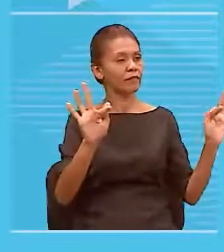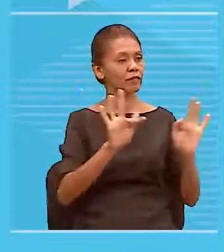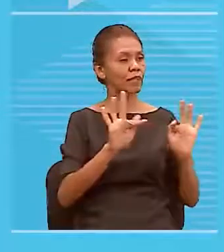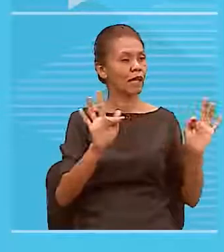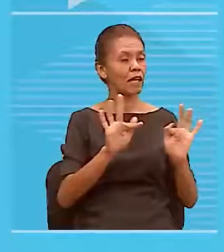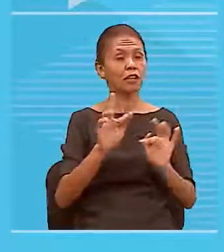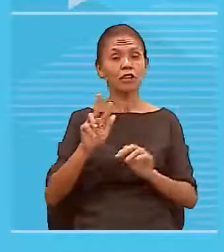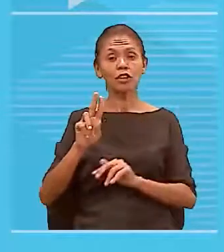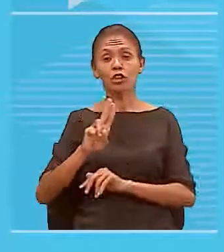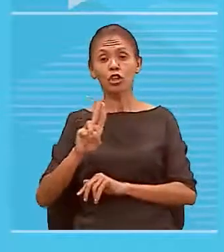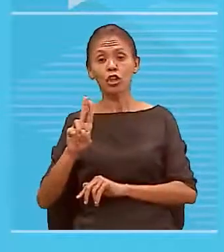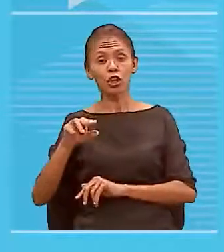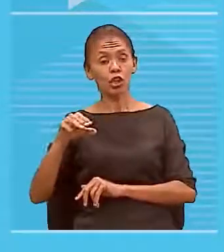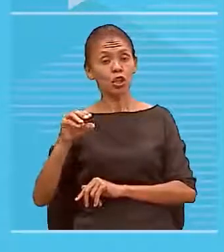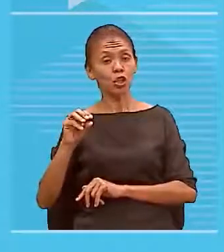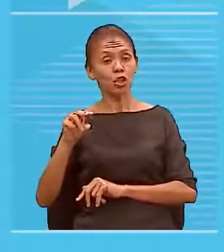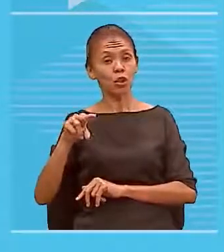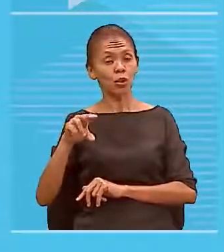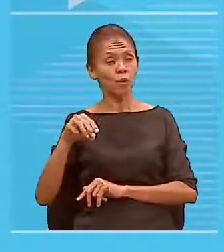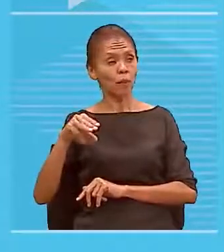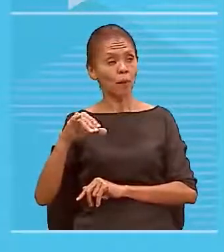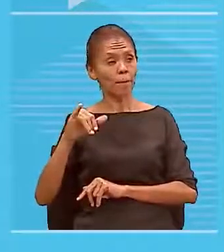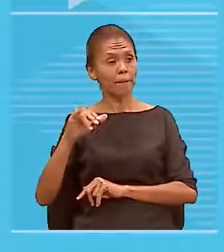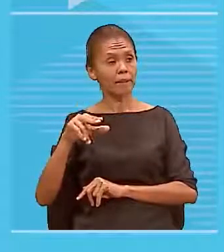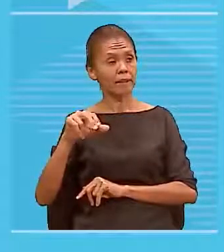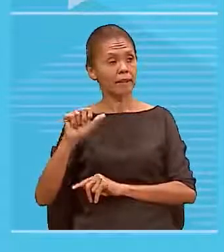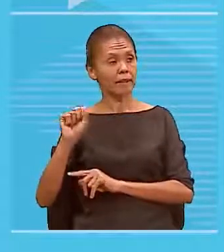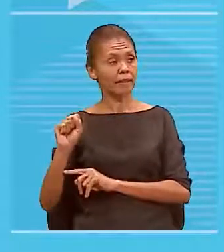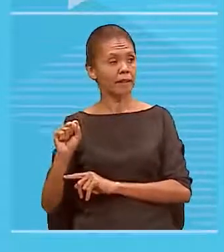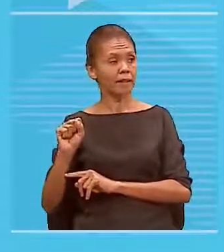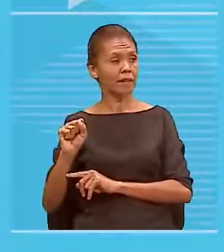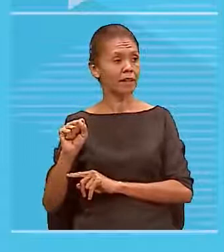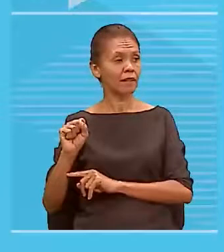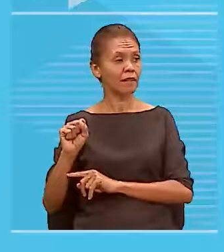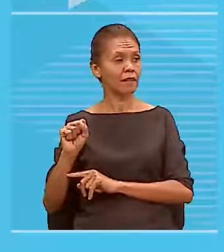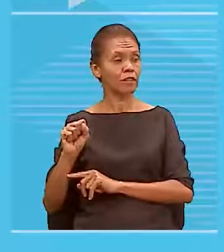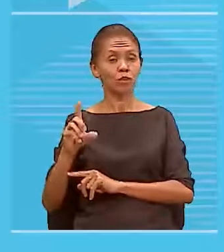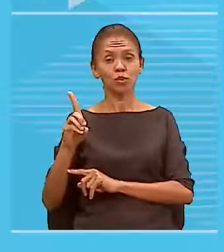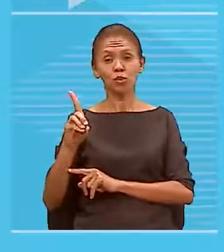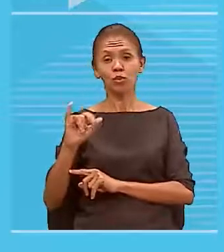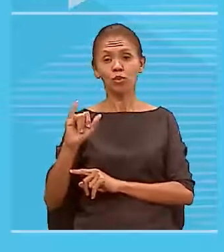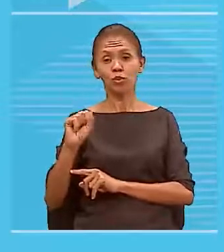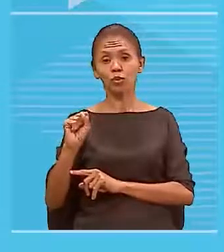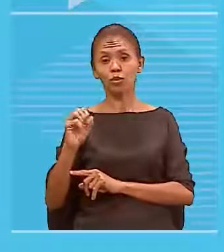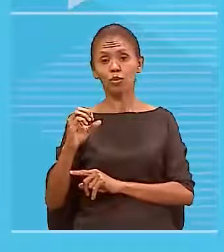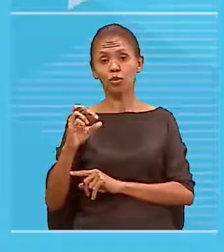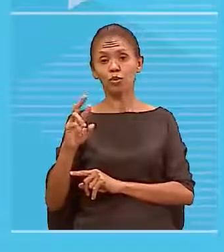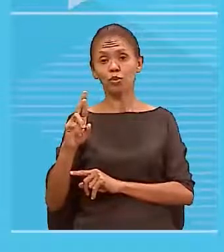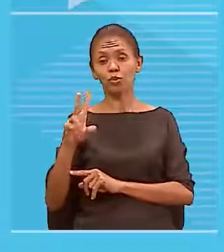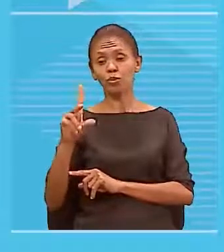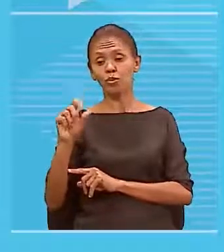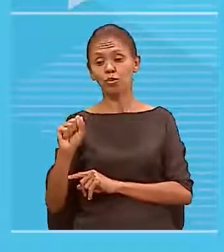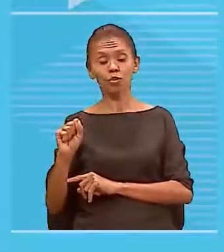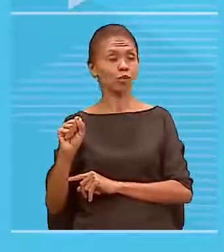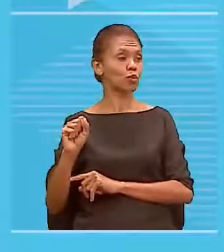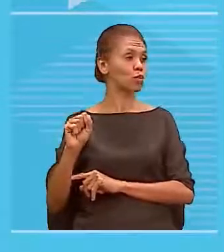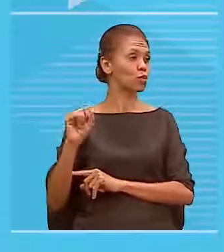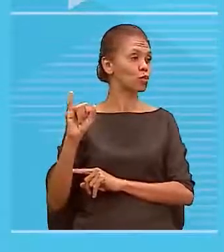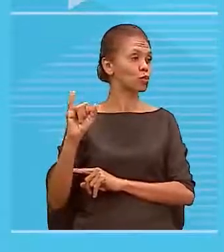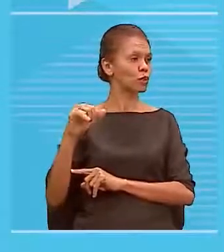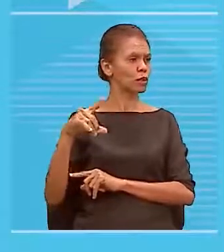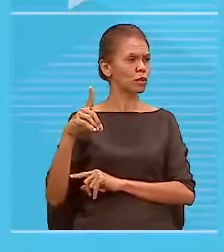em discurso indireto turma o discurso indireto é quando você